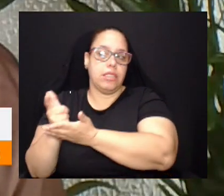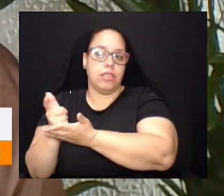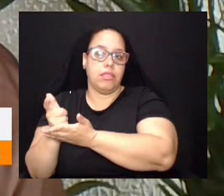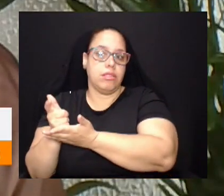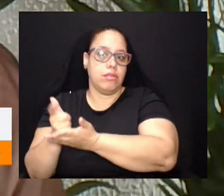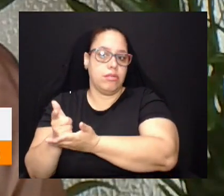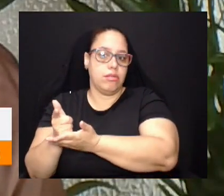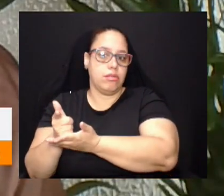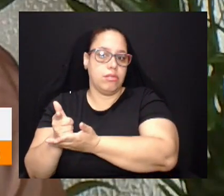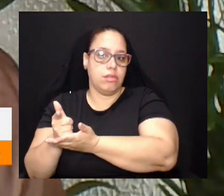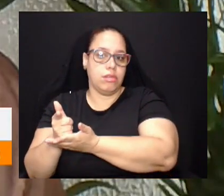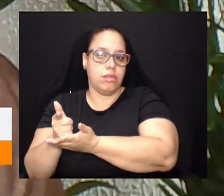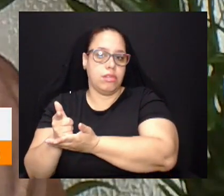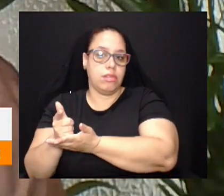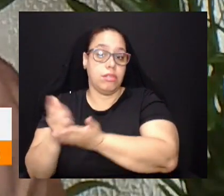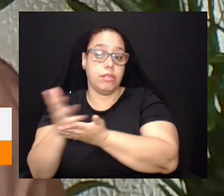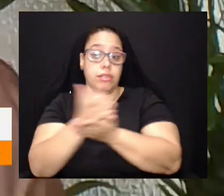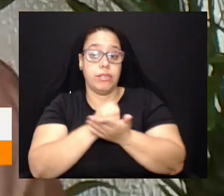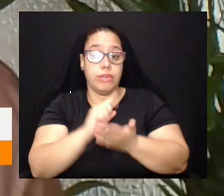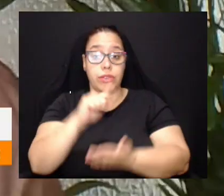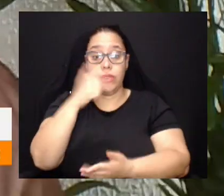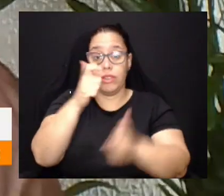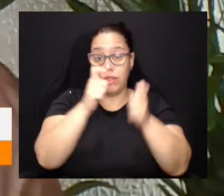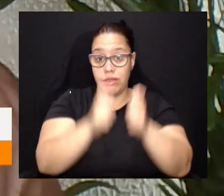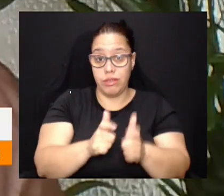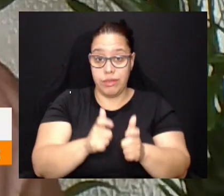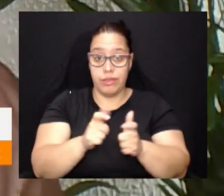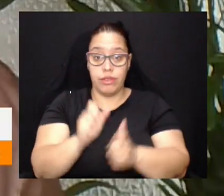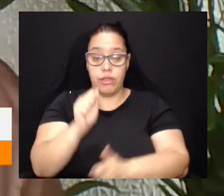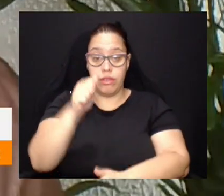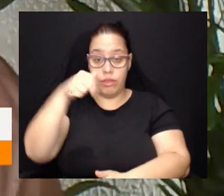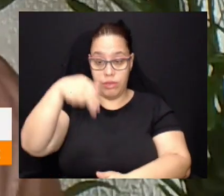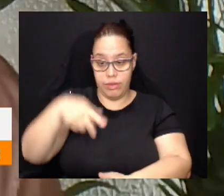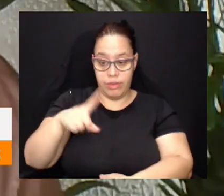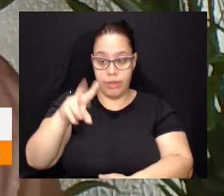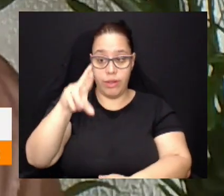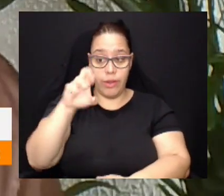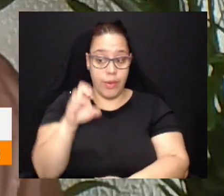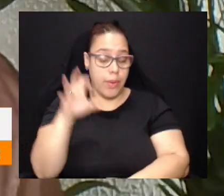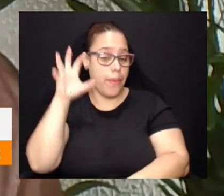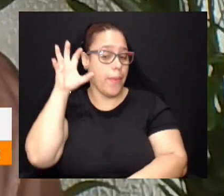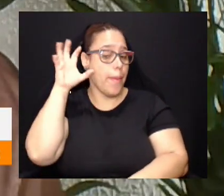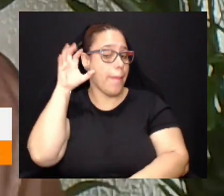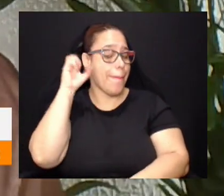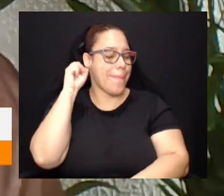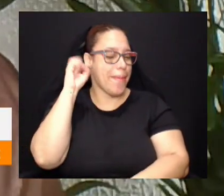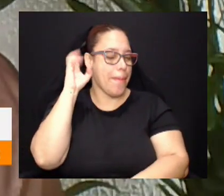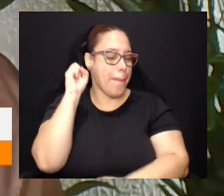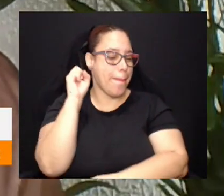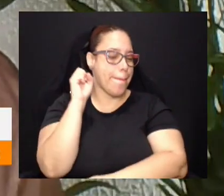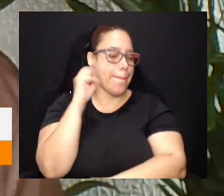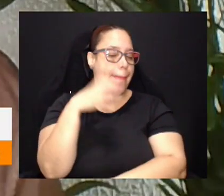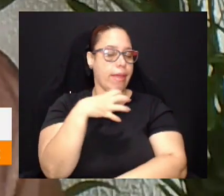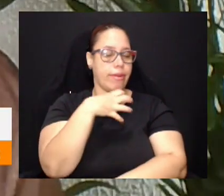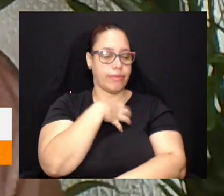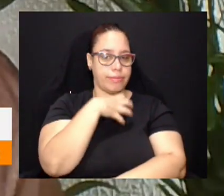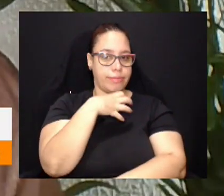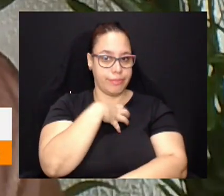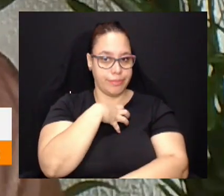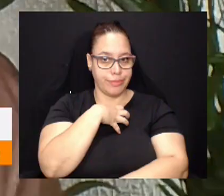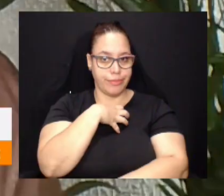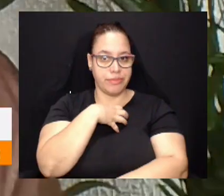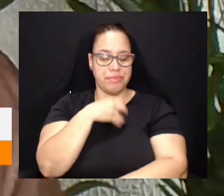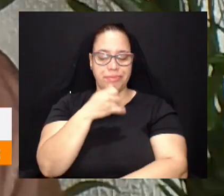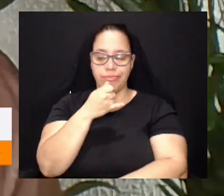a gente vai para um local, como o André falou, de escuta. E aí, sentimentos como tristeza,